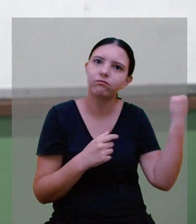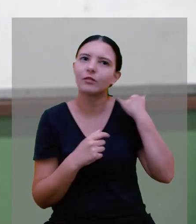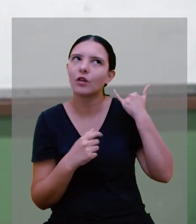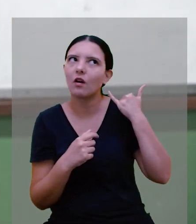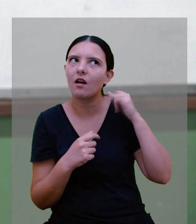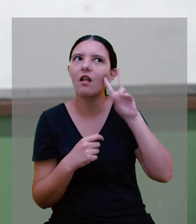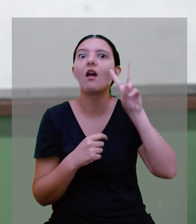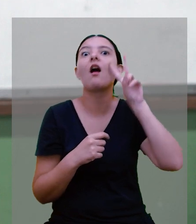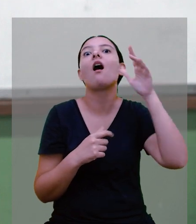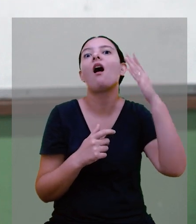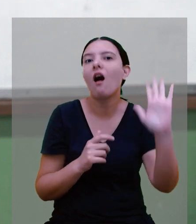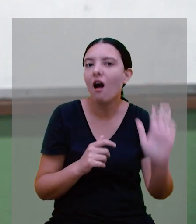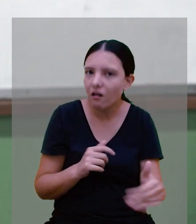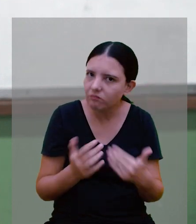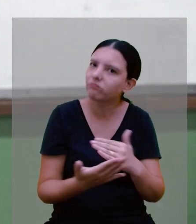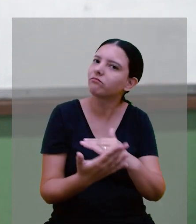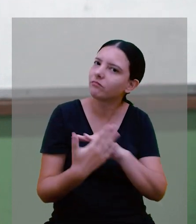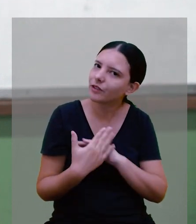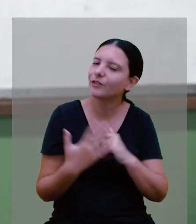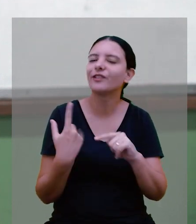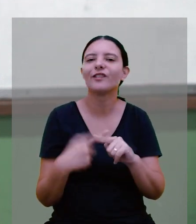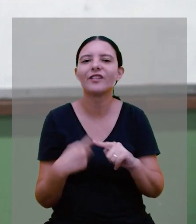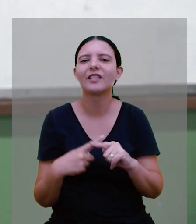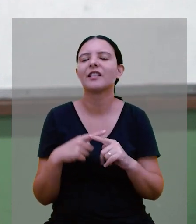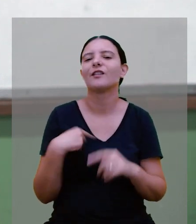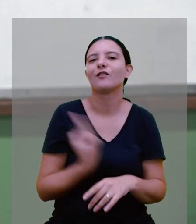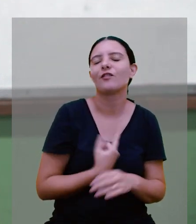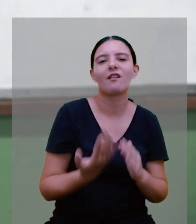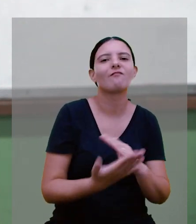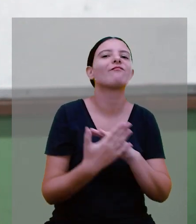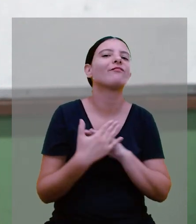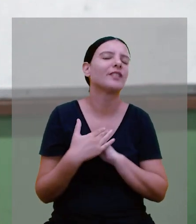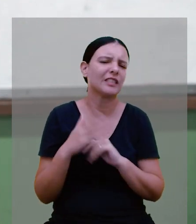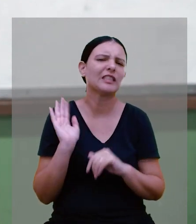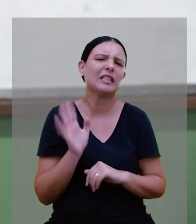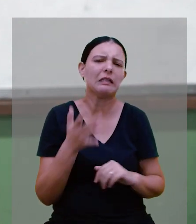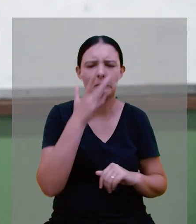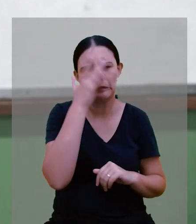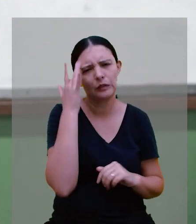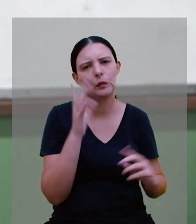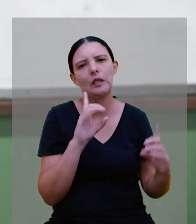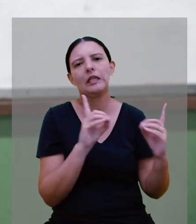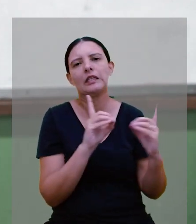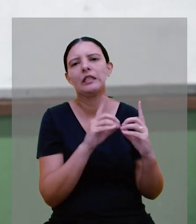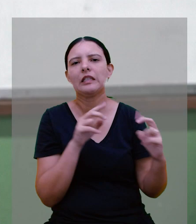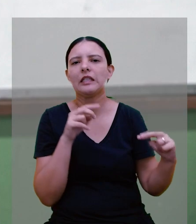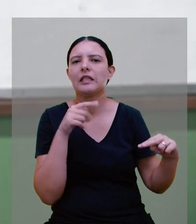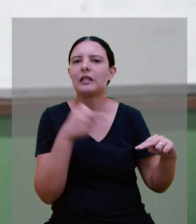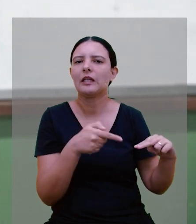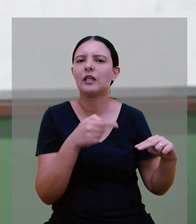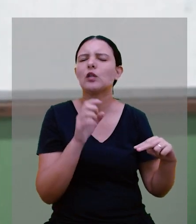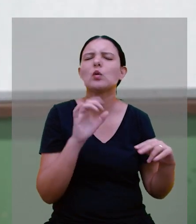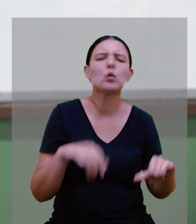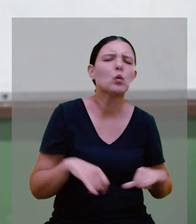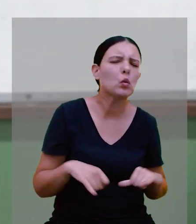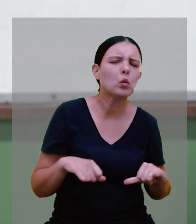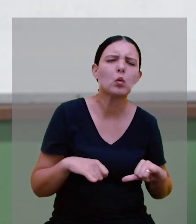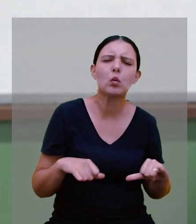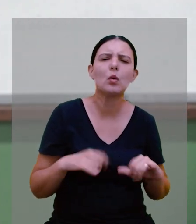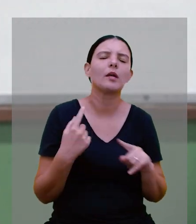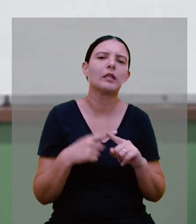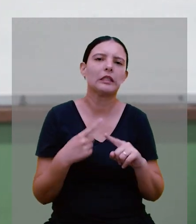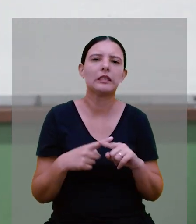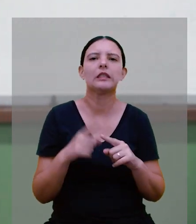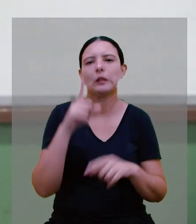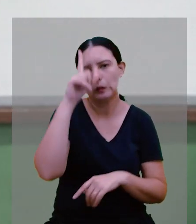ajudou nessas horas. Isso tira a gente do buraco. Eu já atendi gente no consultório que sofre muito, assim, eu atendo no Hospital